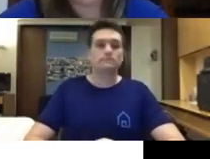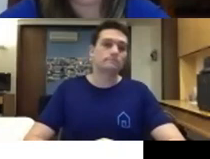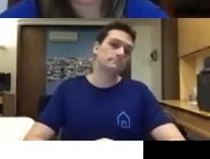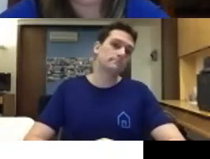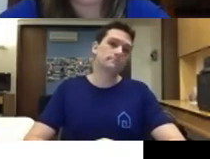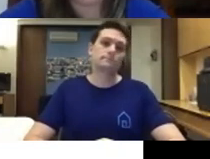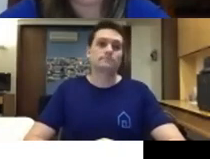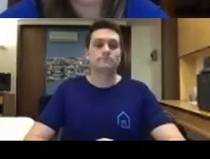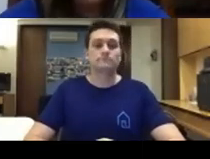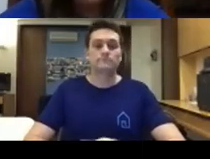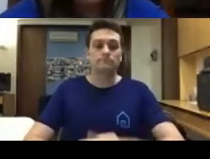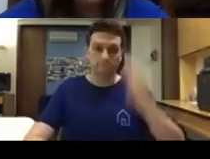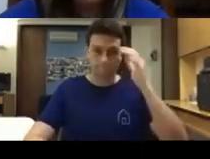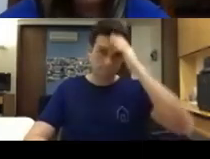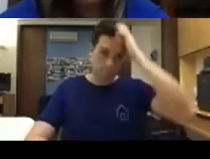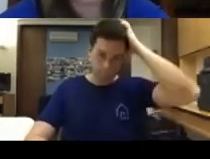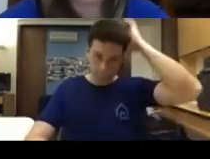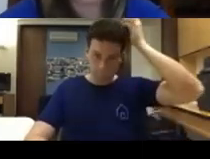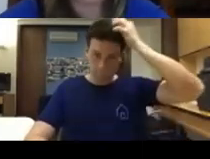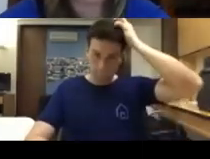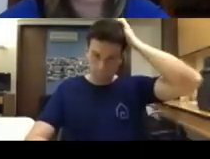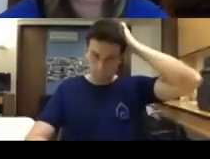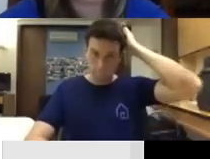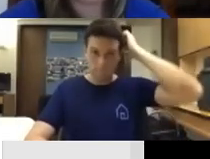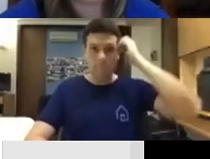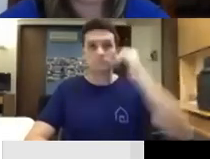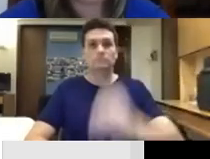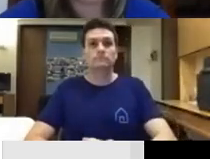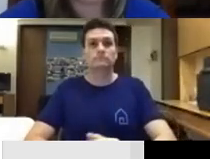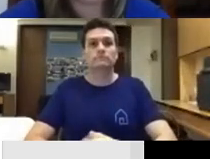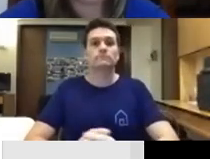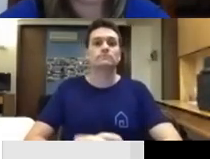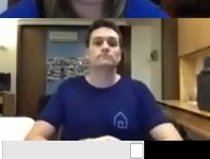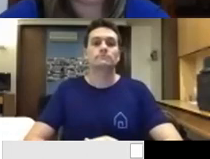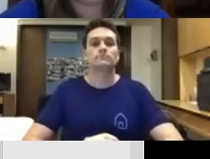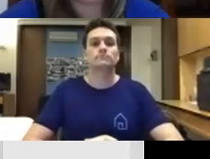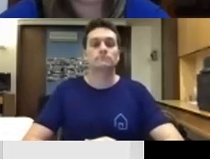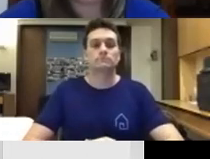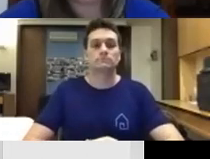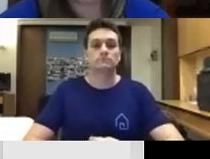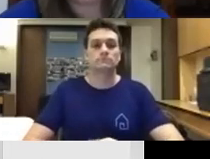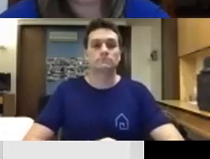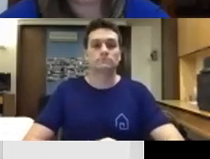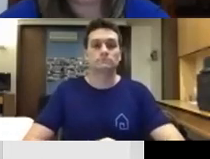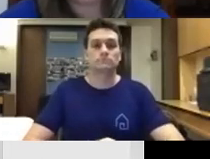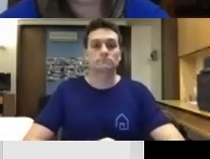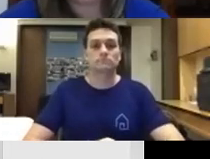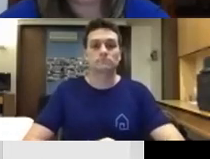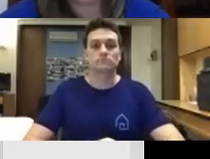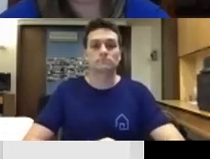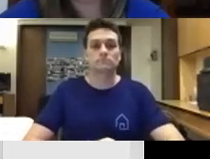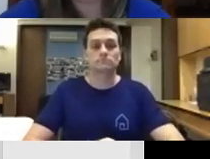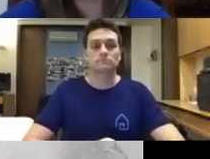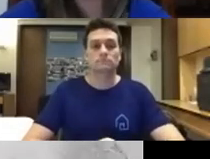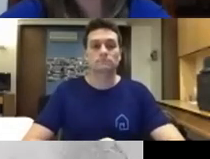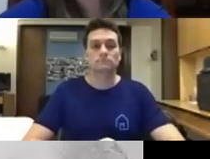de pré-fabricada aqui da região, aqui de Sapucaia. Excelente empresa, por sinal. Ele faz uma pergunta aqui. A temperatura que